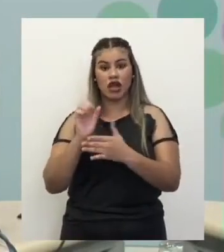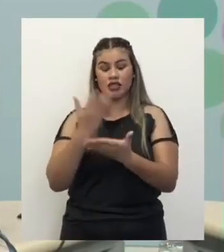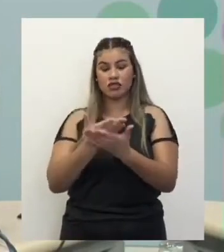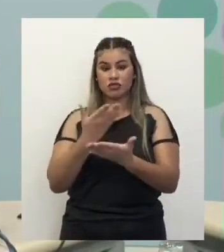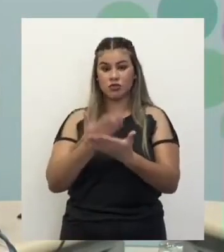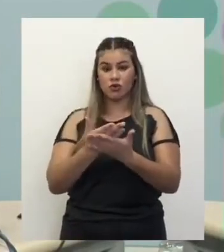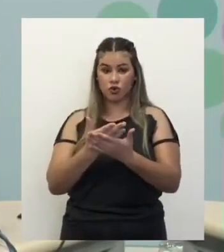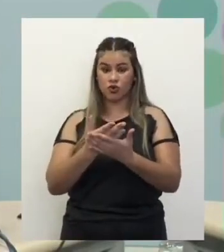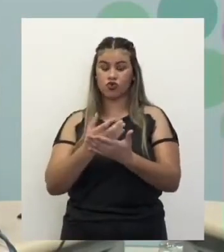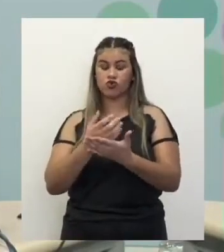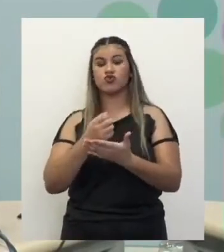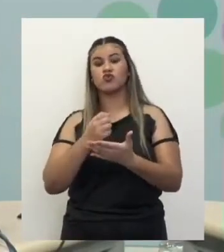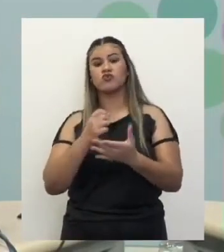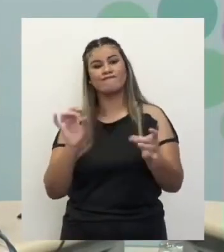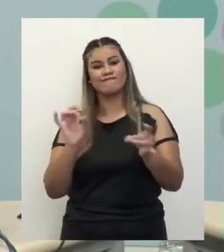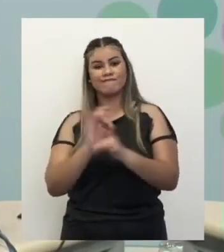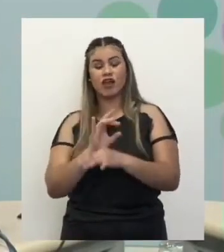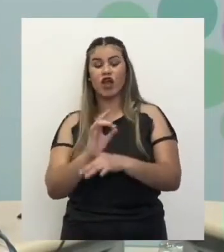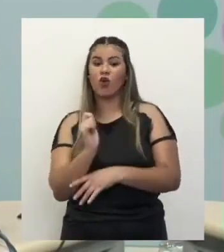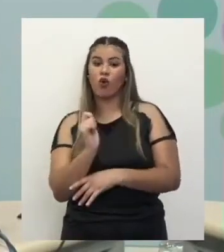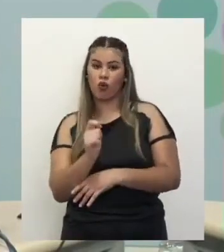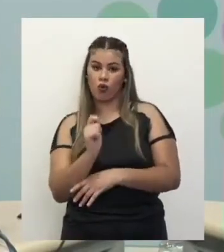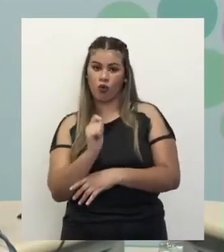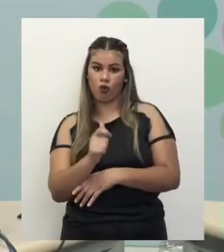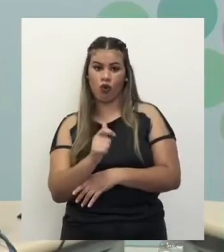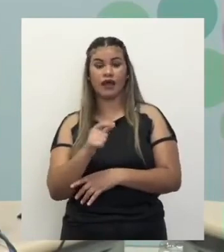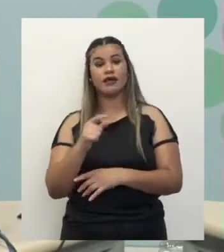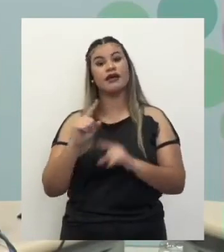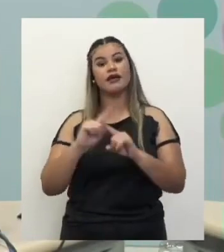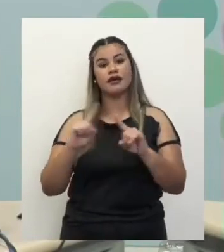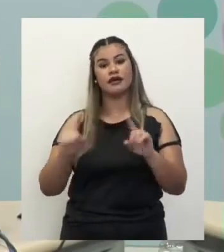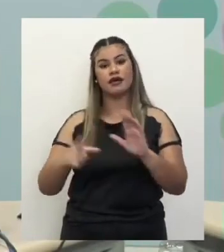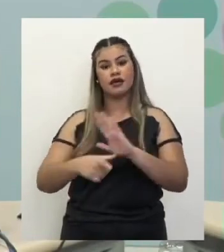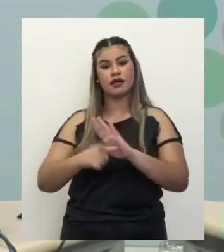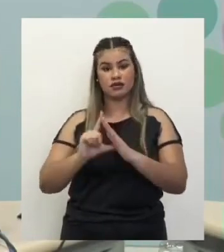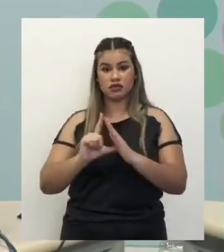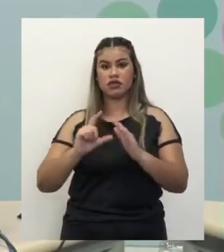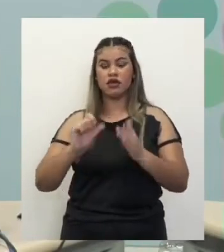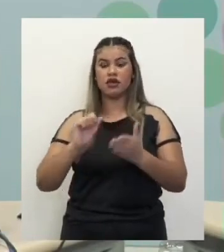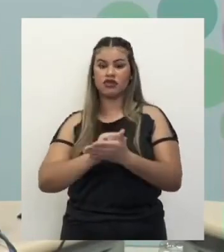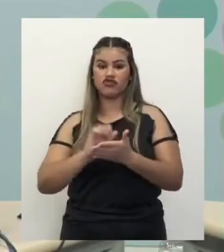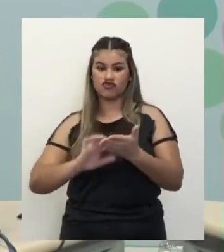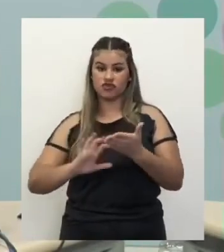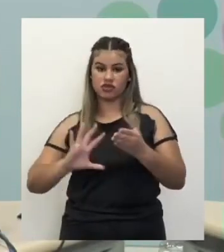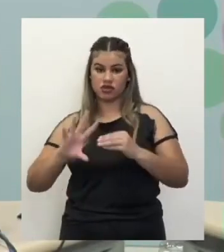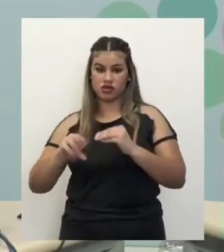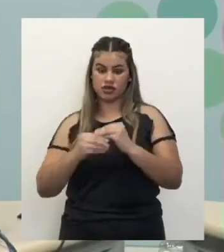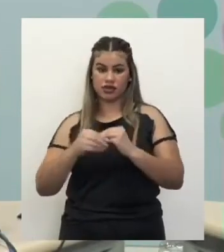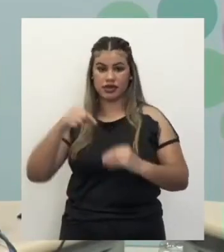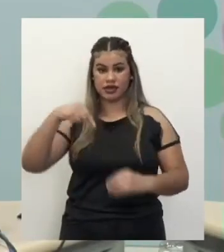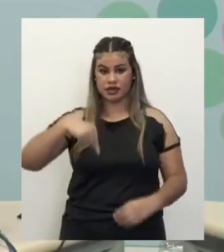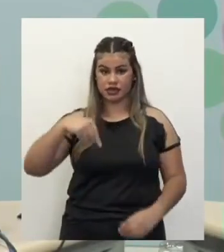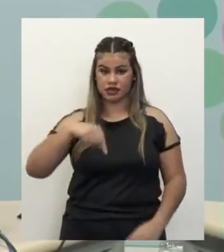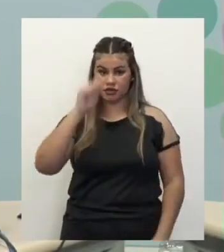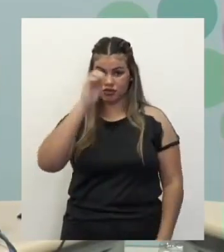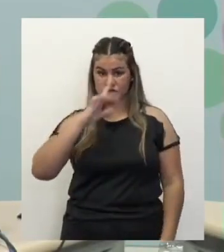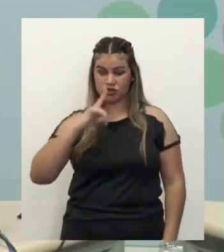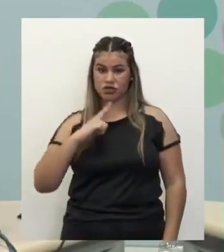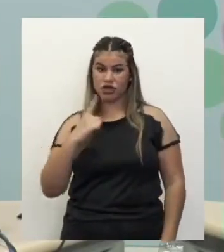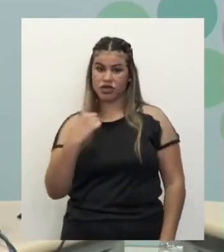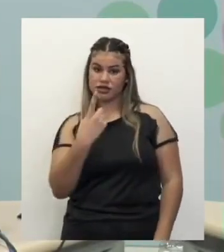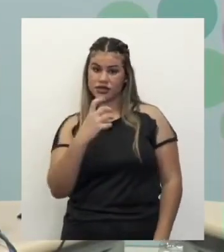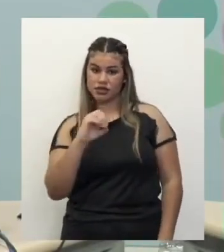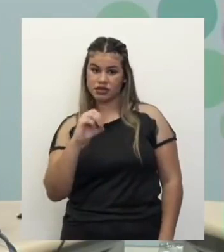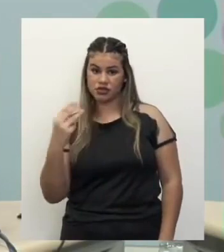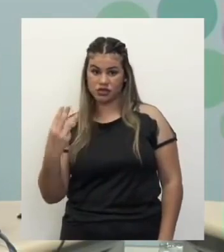atividade complementar. E lembrando que no Brasil nós temos mais ou menos 103 parques tecnológicos e no